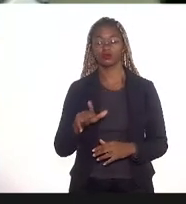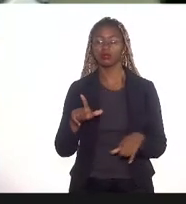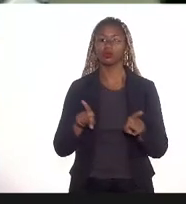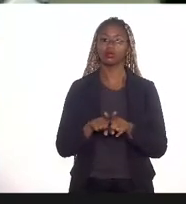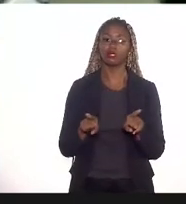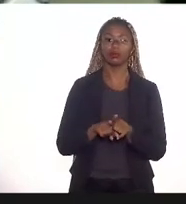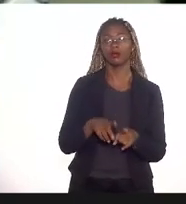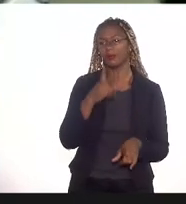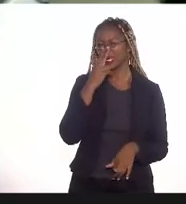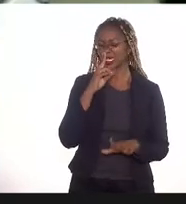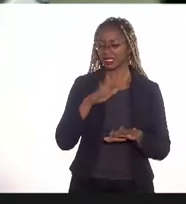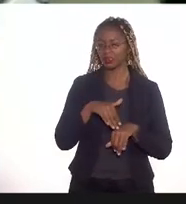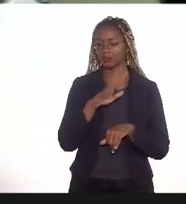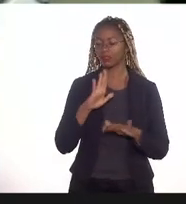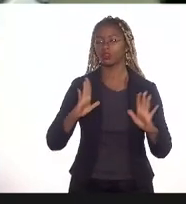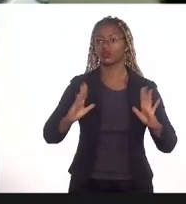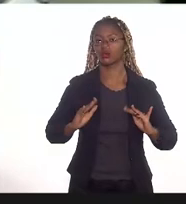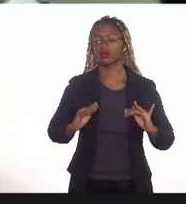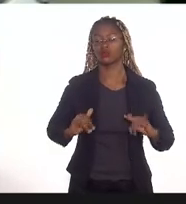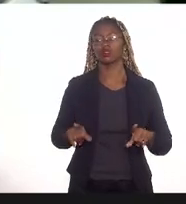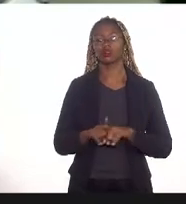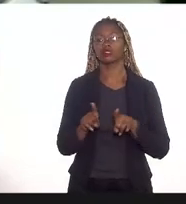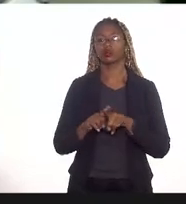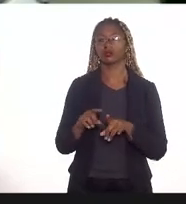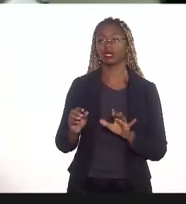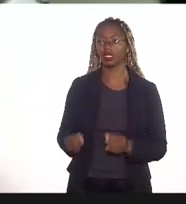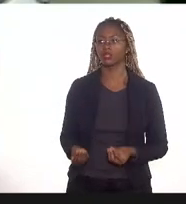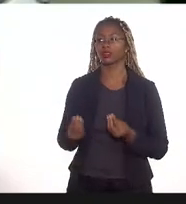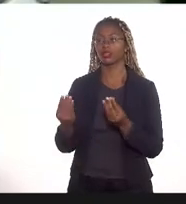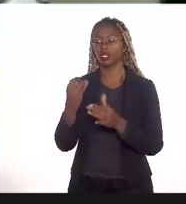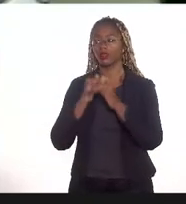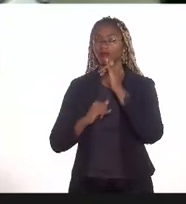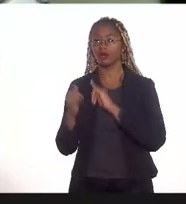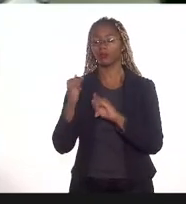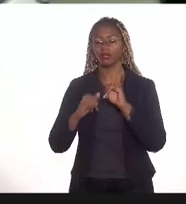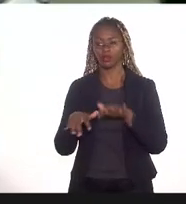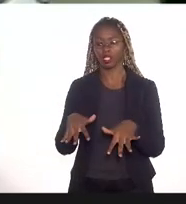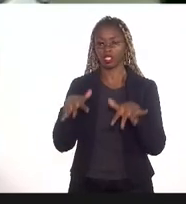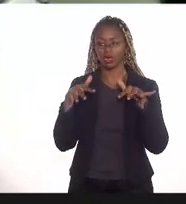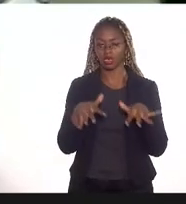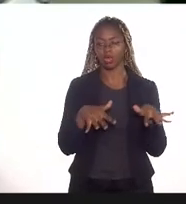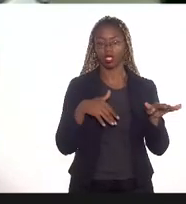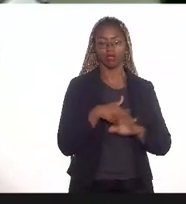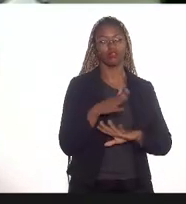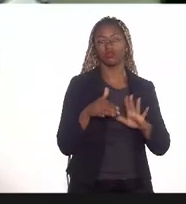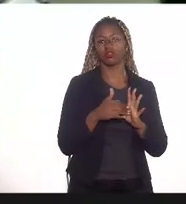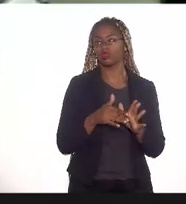o maior conforto, inclusive no momento de prestar informações ao Parlamento ou a órgãos de controle.